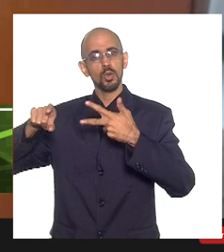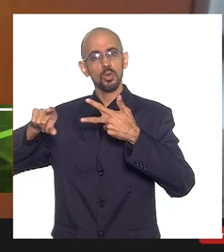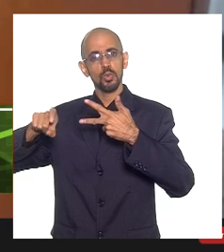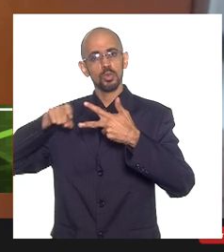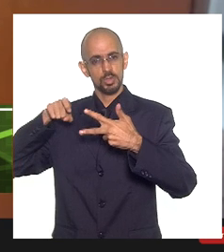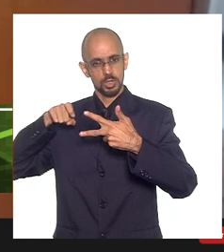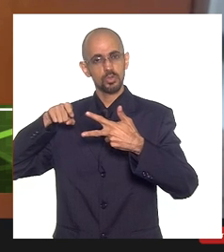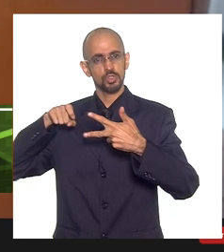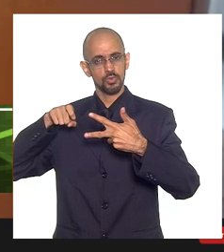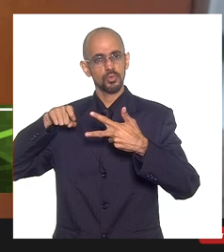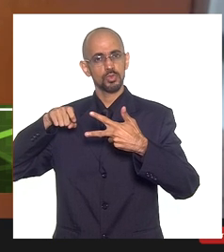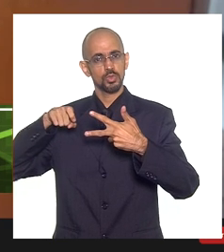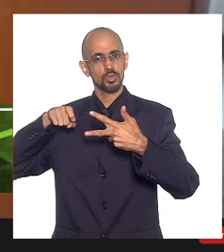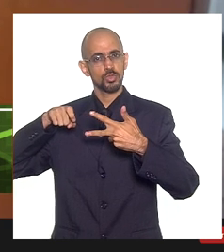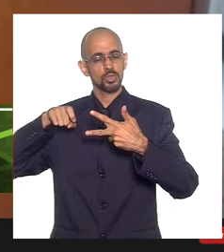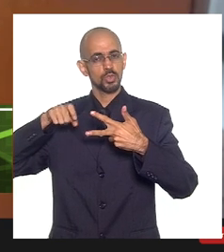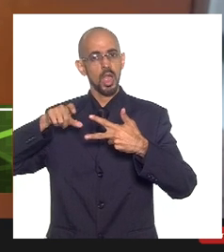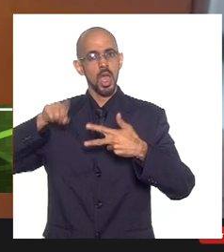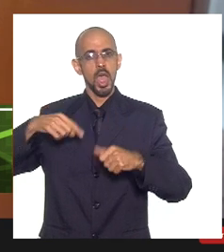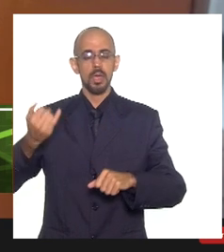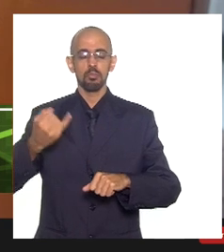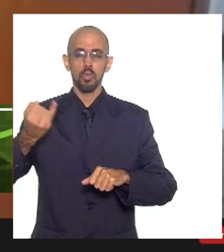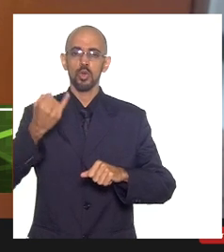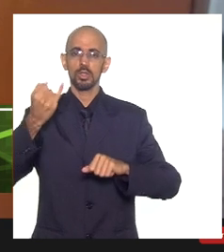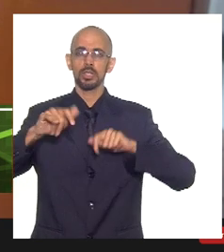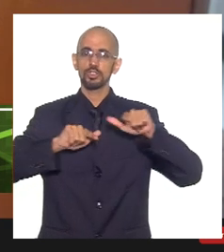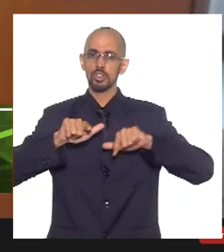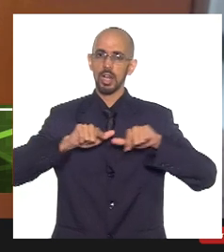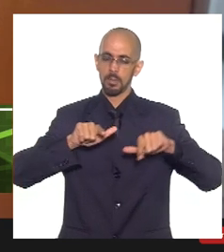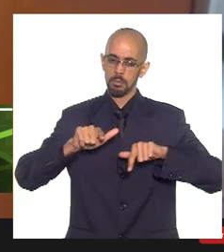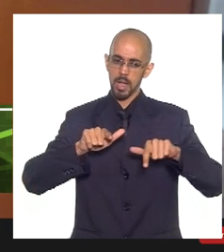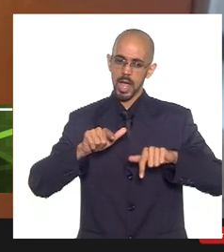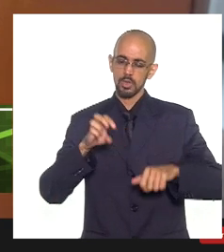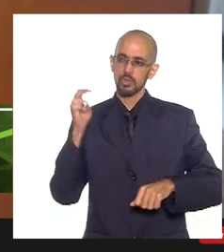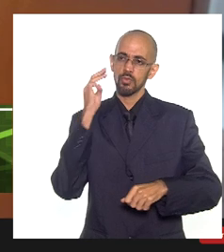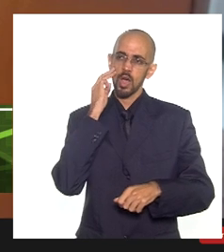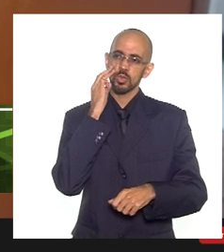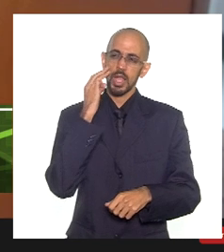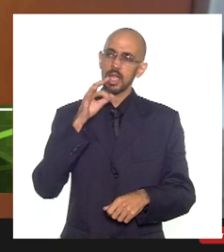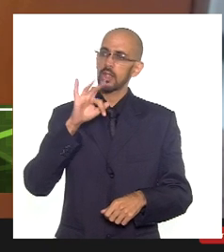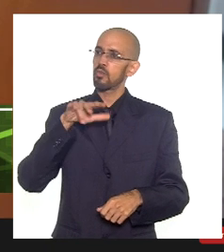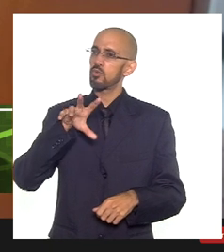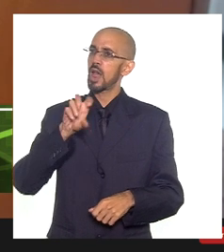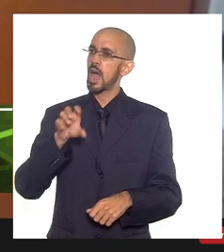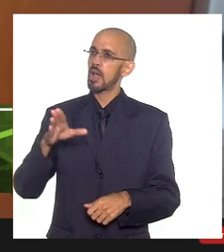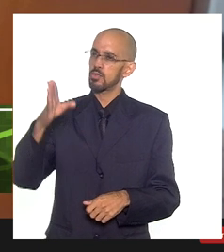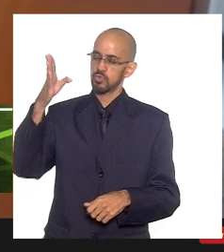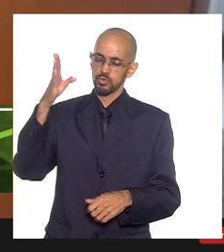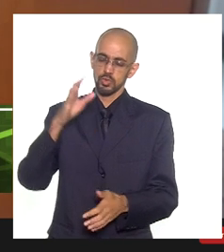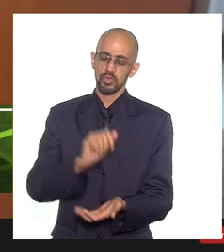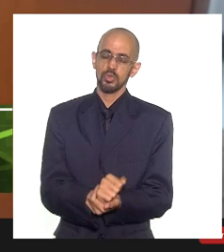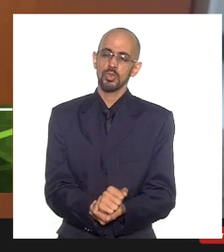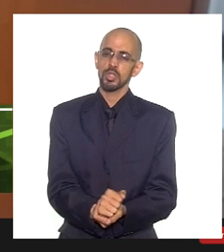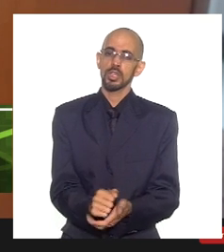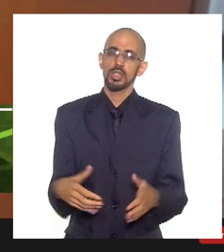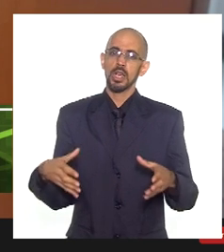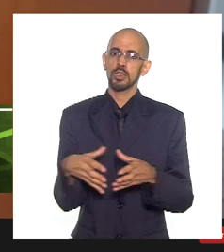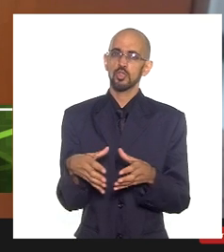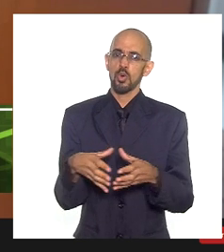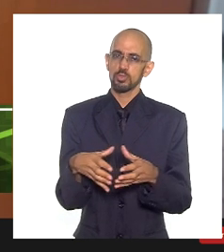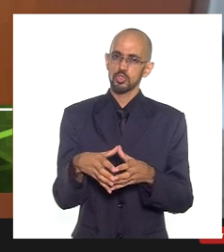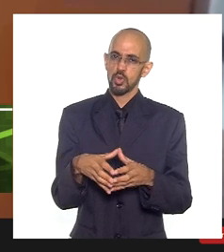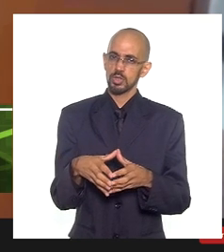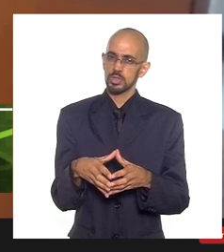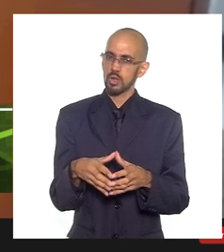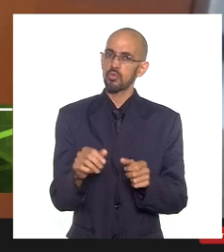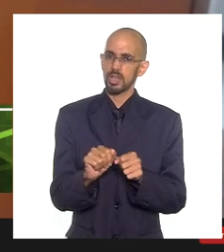deputado serafine esse trabalho que a comissão de ciência e tecnologia que a comissão de educação tem desenvolvido